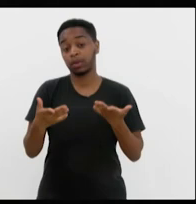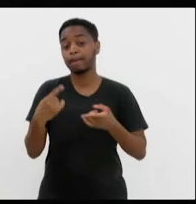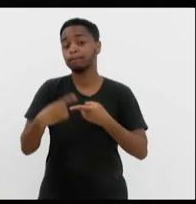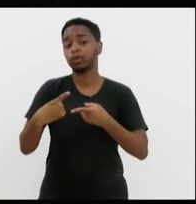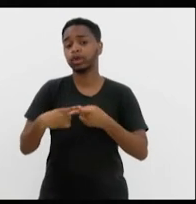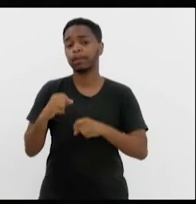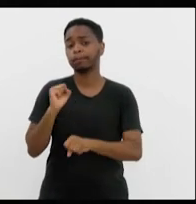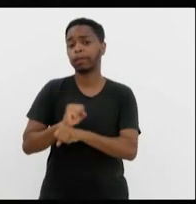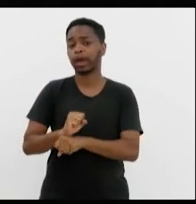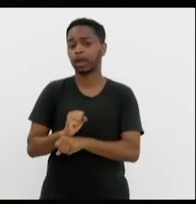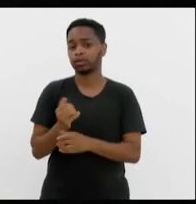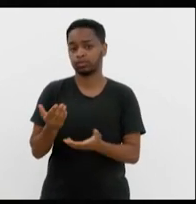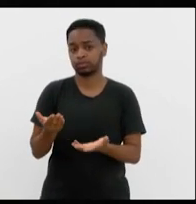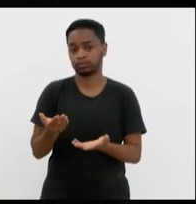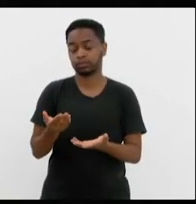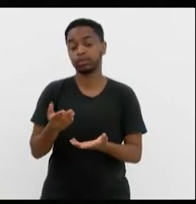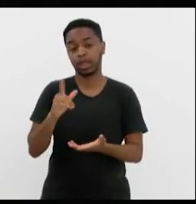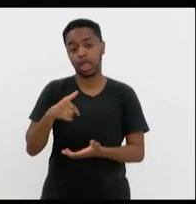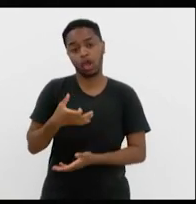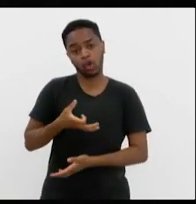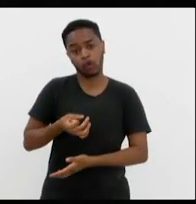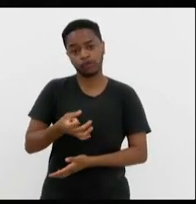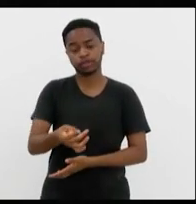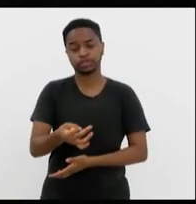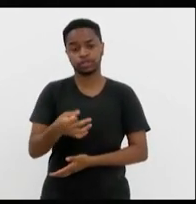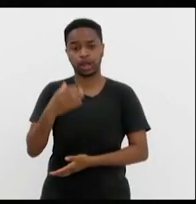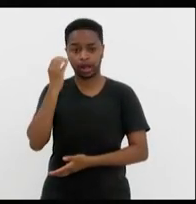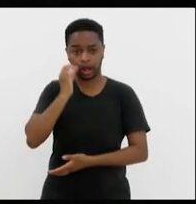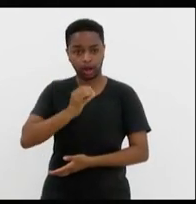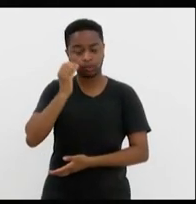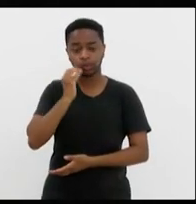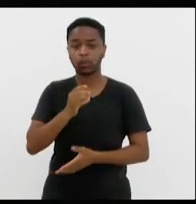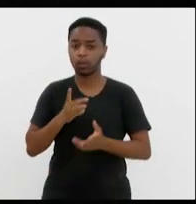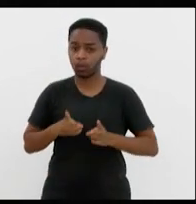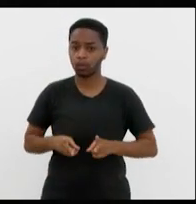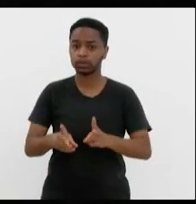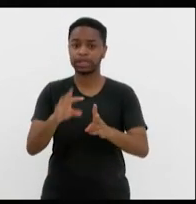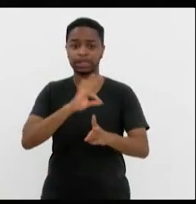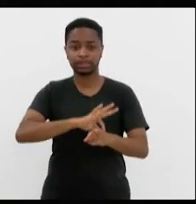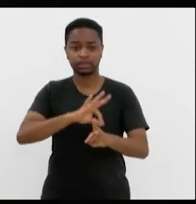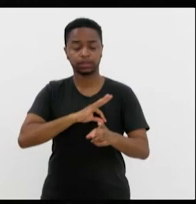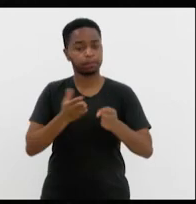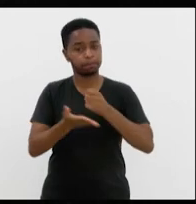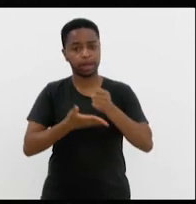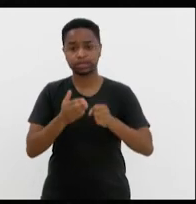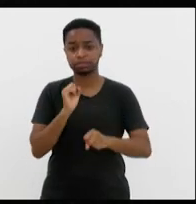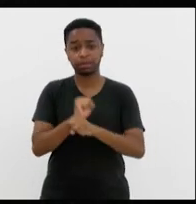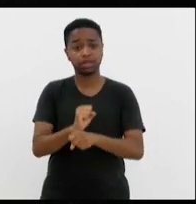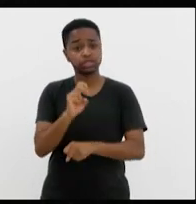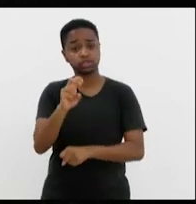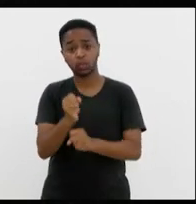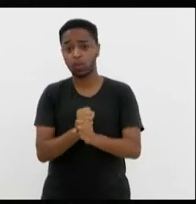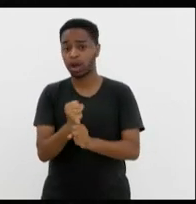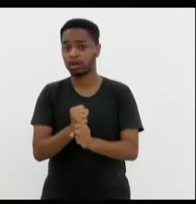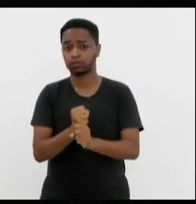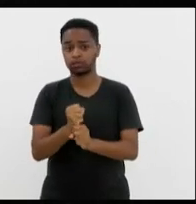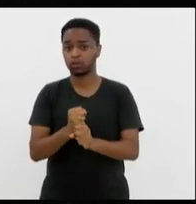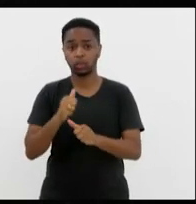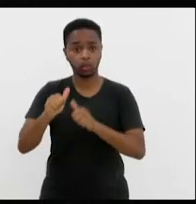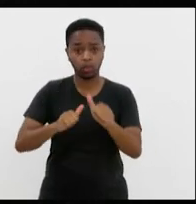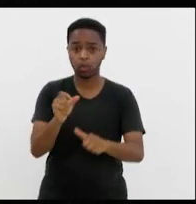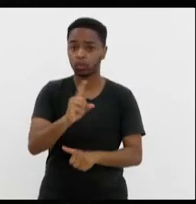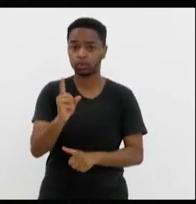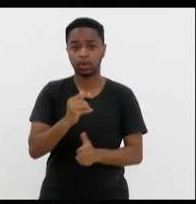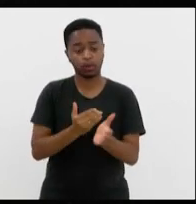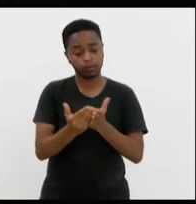uma covardia do governo Cláudio Castro manter esse salário mínimo congelado há 5 anos, desde